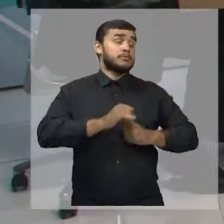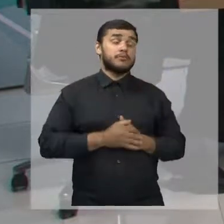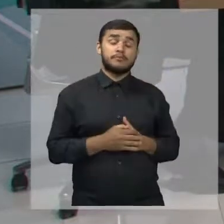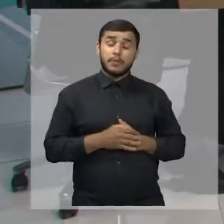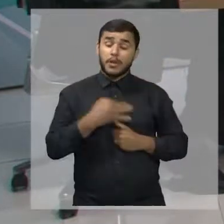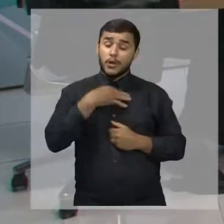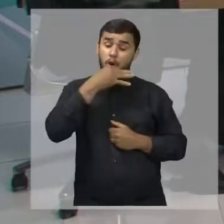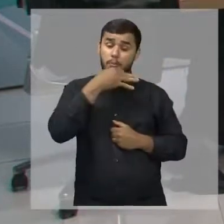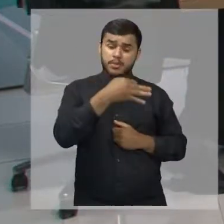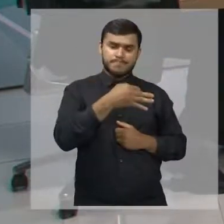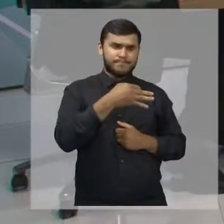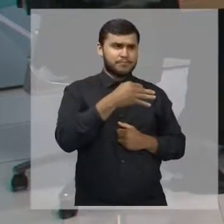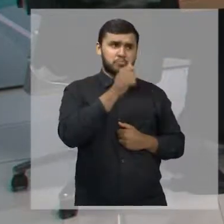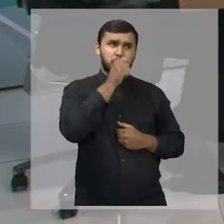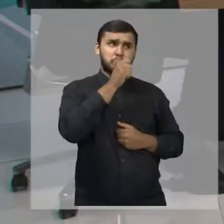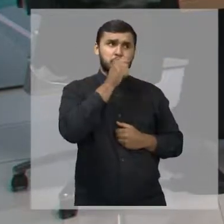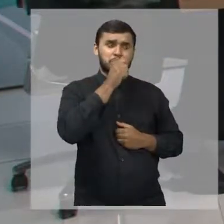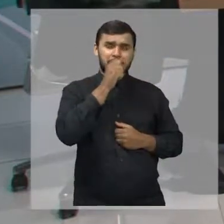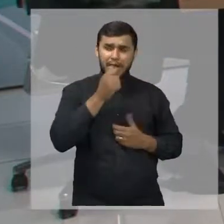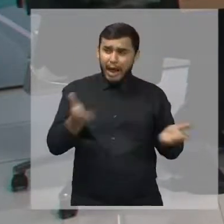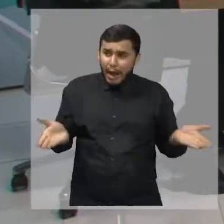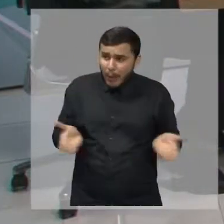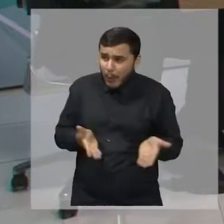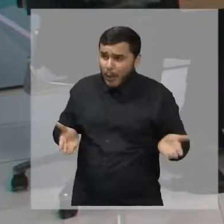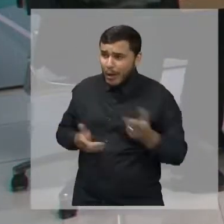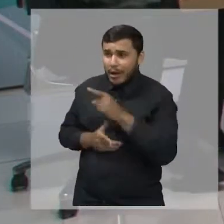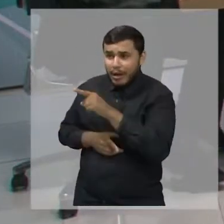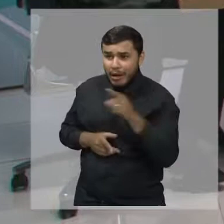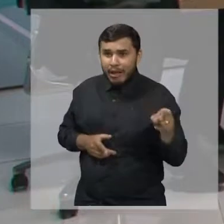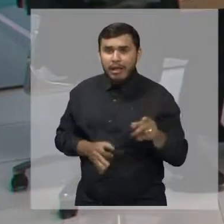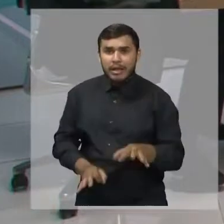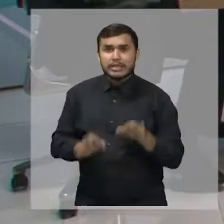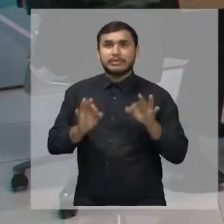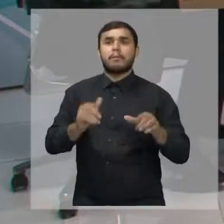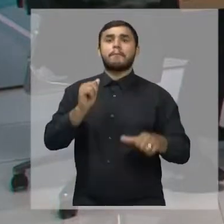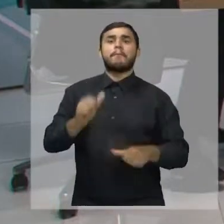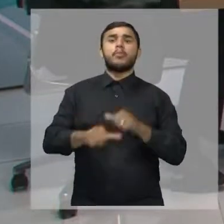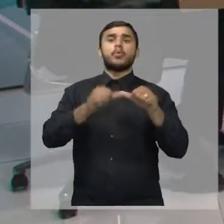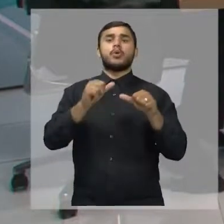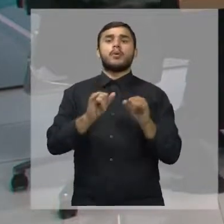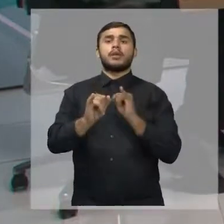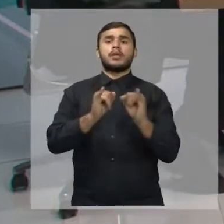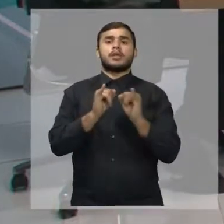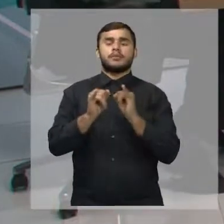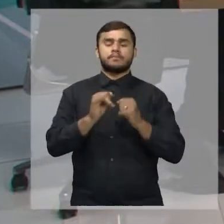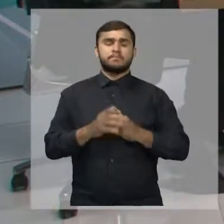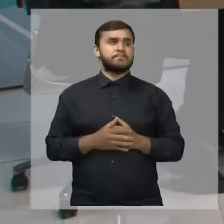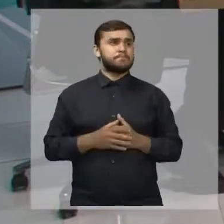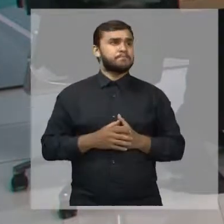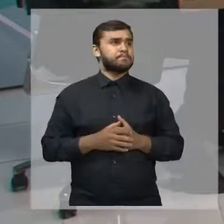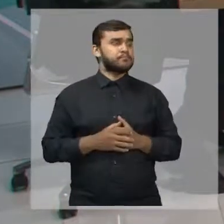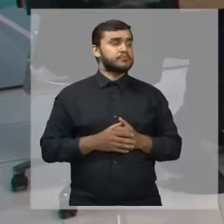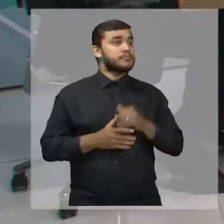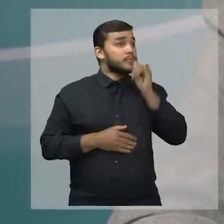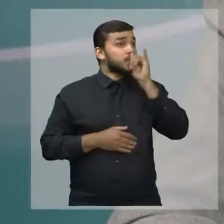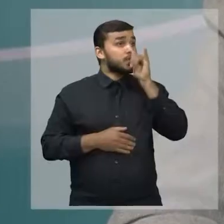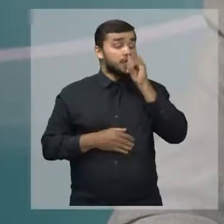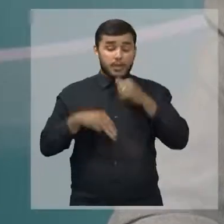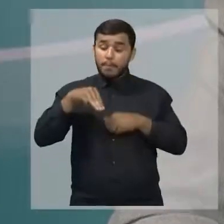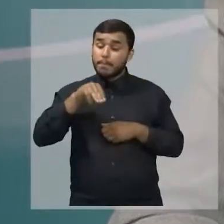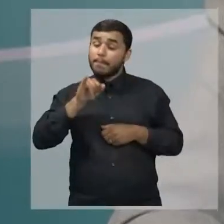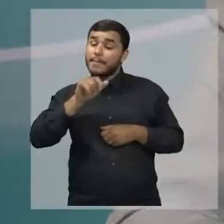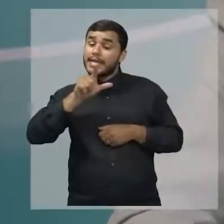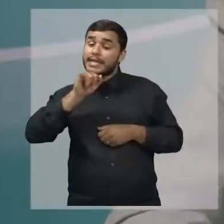você imaginar agora esse partido virtual. O que é preocupante, eu acho, é a milícia virtual, principalmente porque você